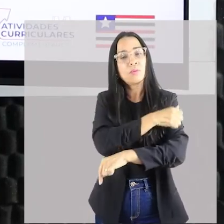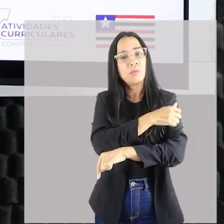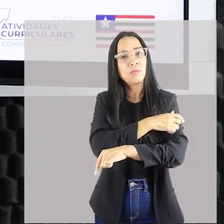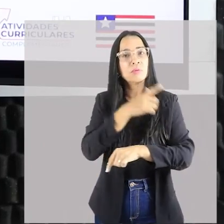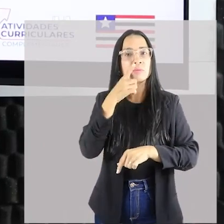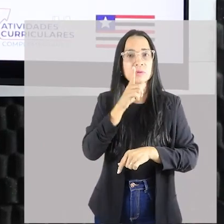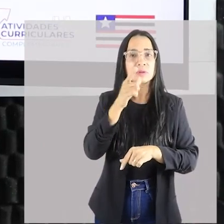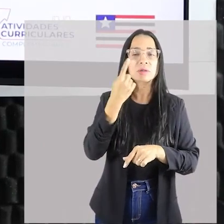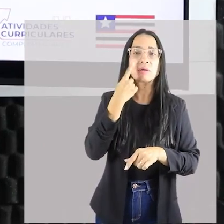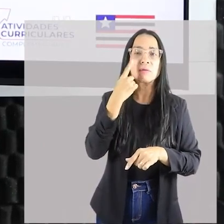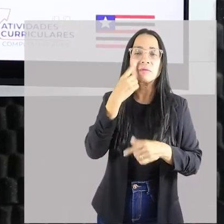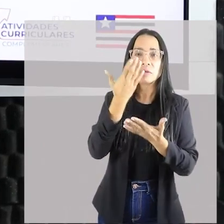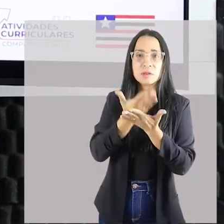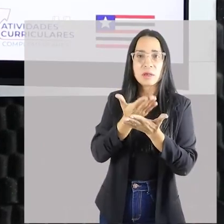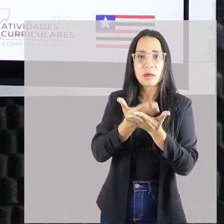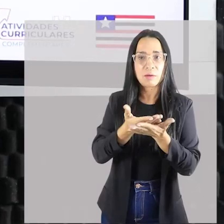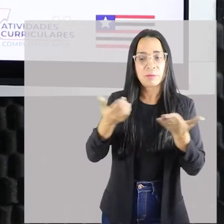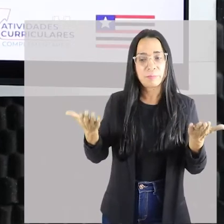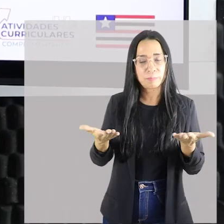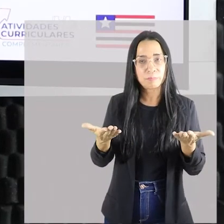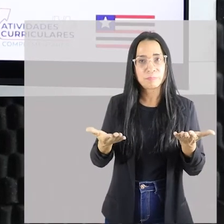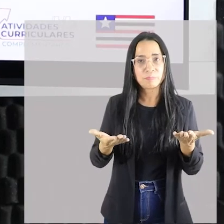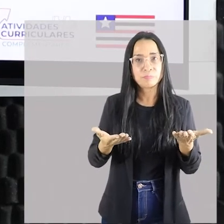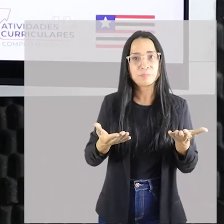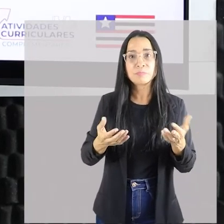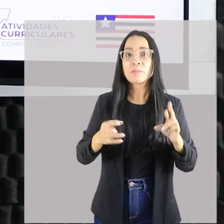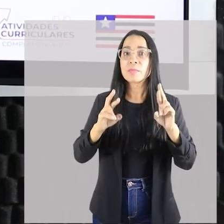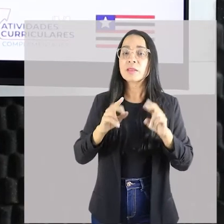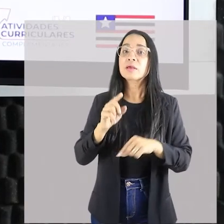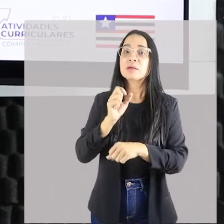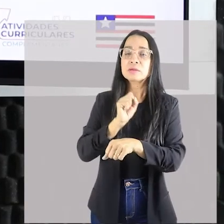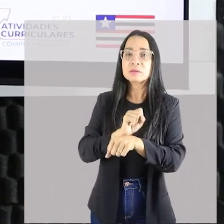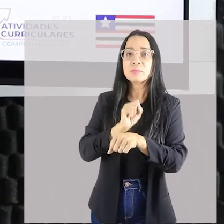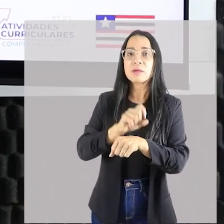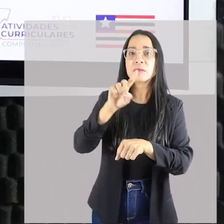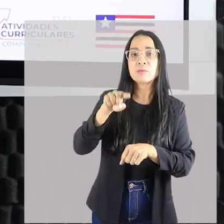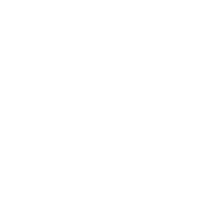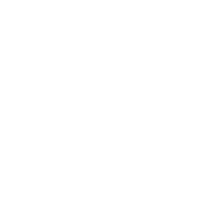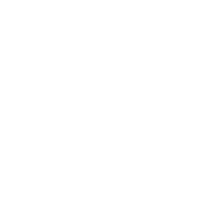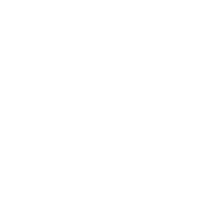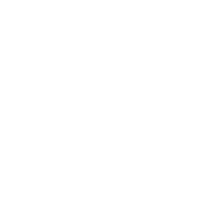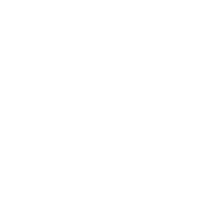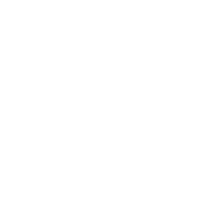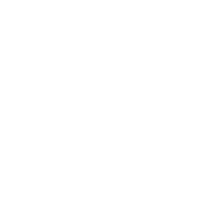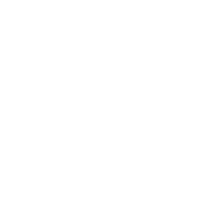consigam ver essa mesma aula que você está vendo, tá certo? Eu te aguardo aqui então para a nossa próxima aula.